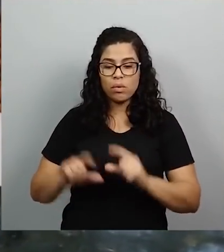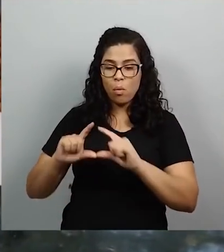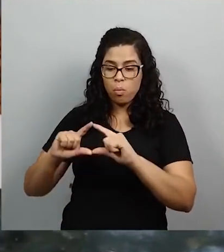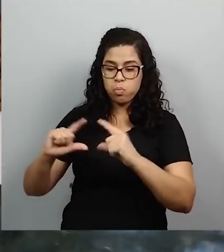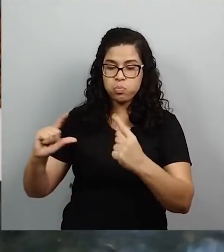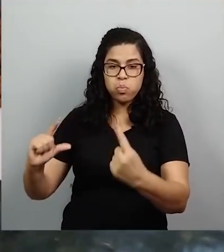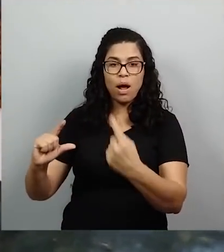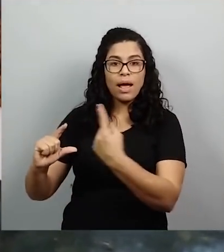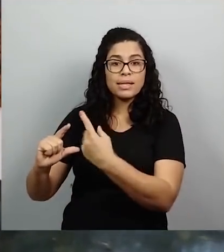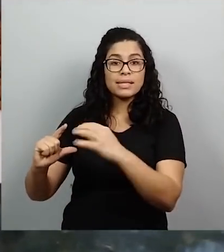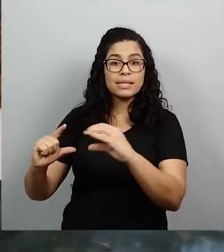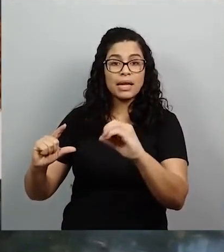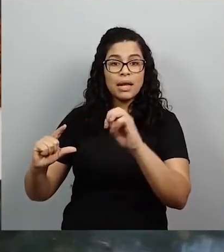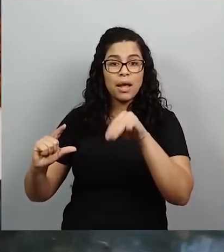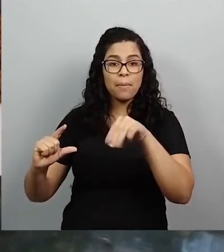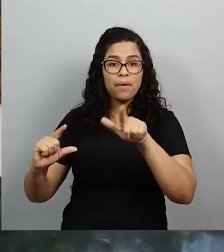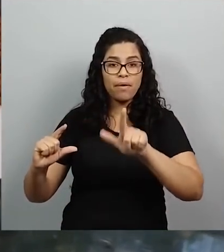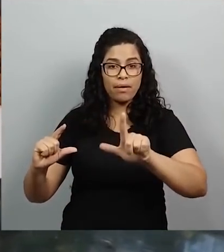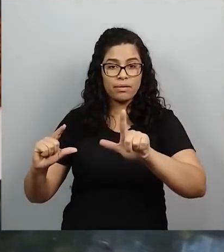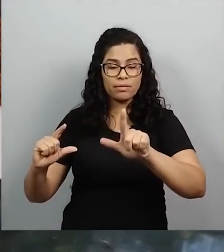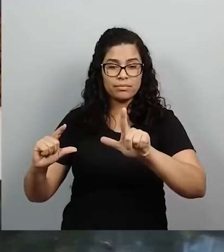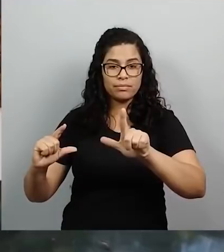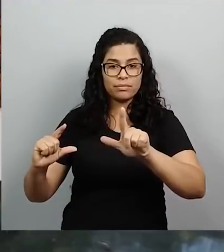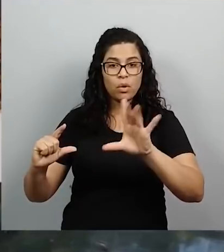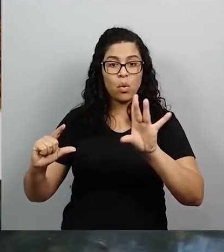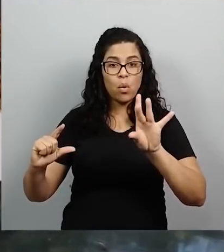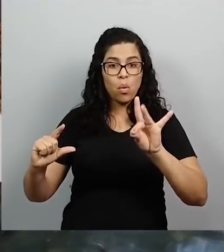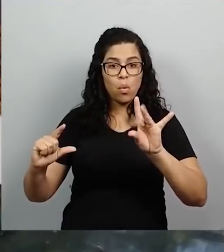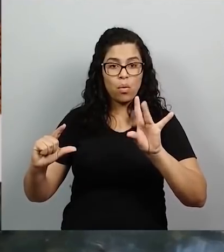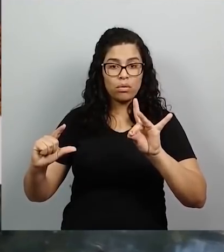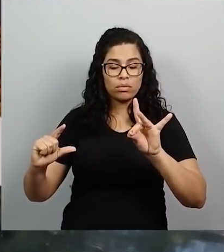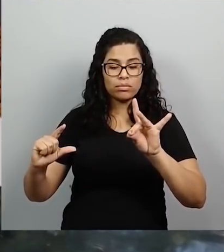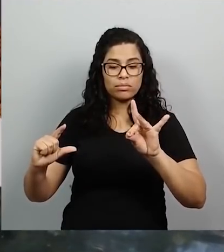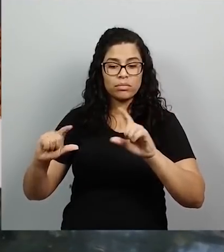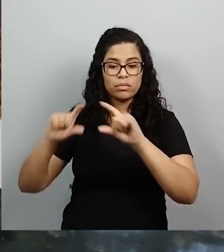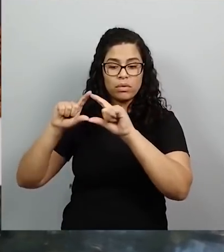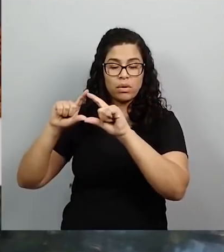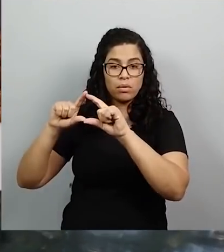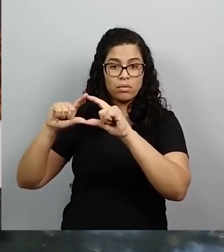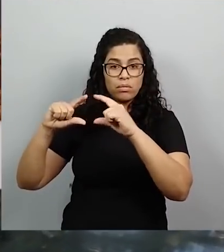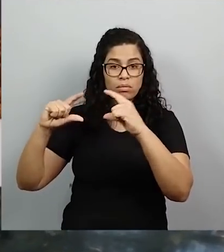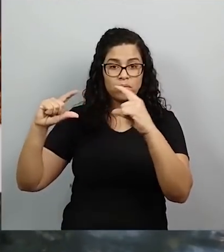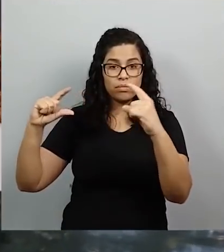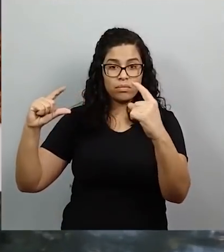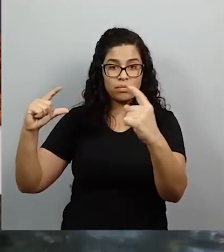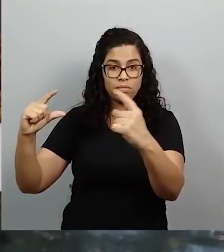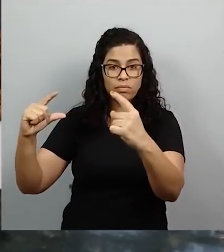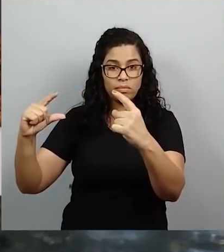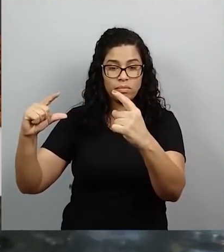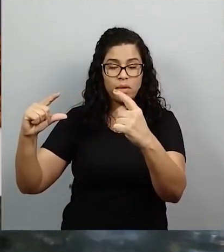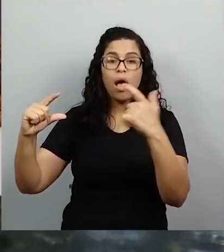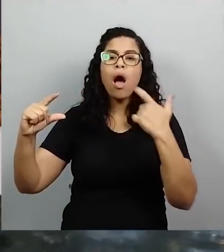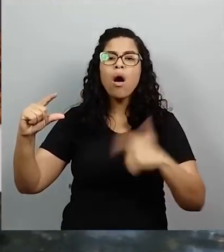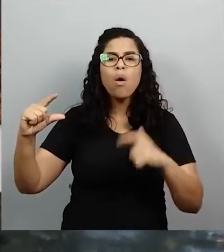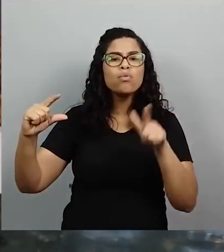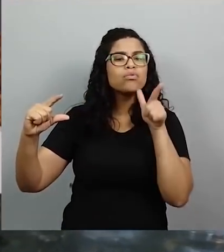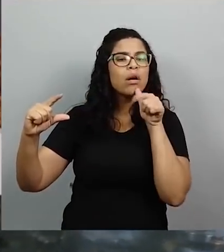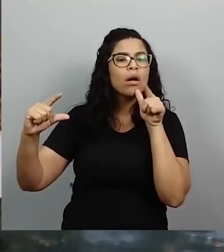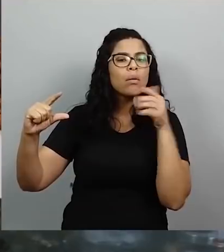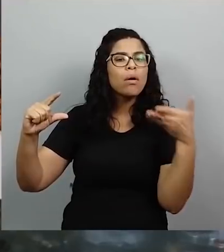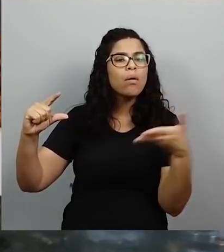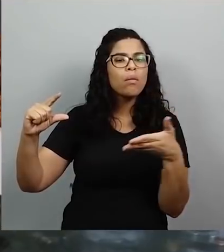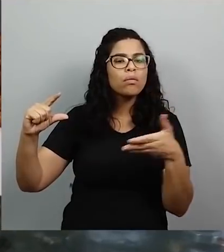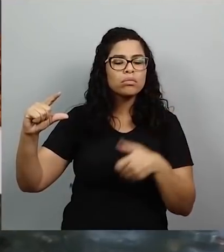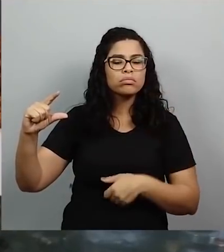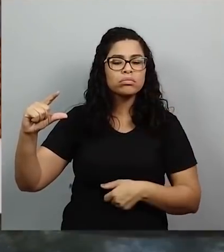a marcação de 100 ml. Como nós precisamos de uma parte de cola e 2 de água, até onde eu preciso encher com a